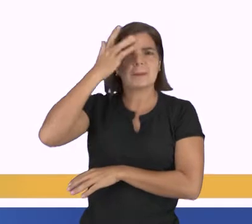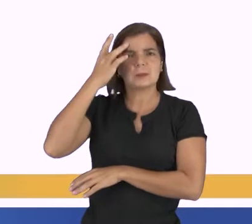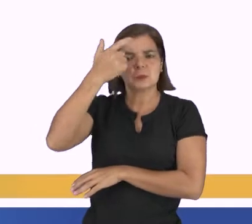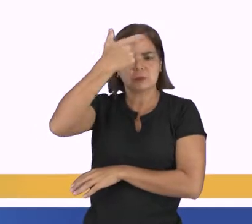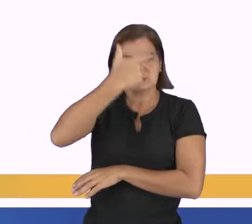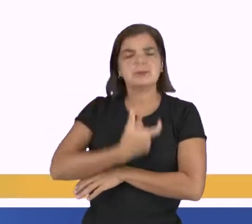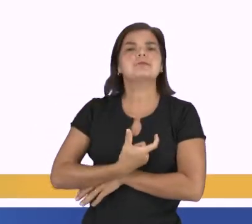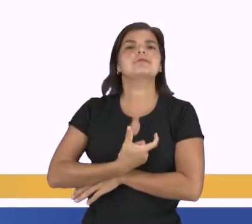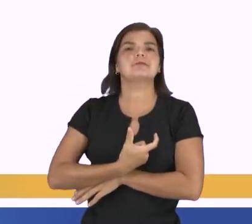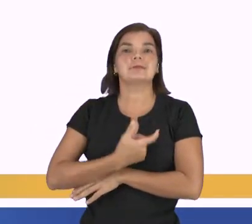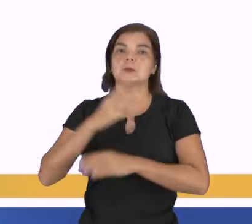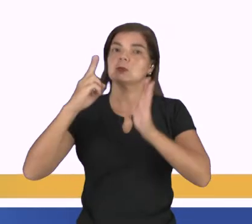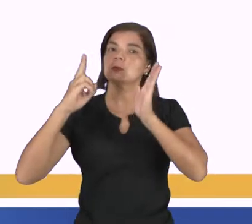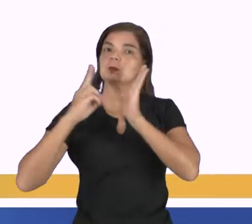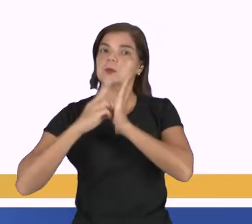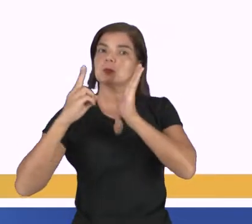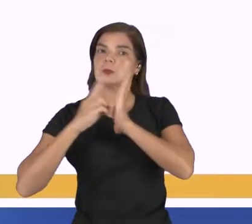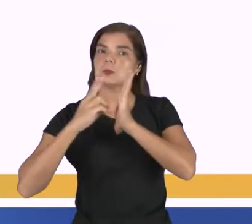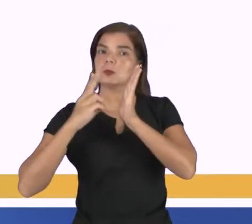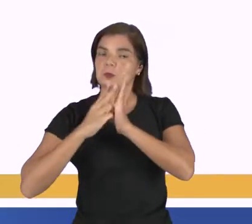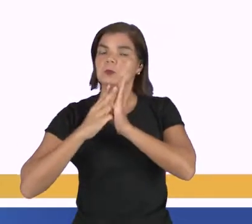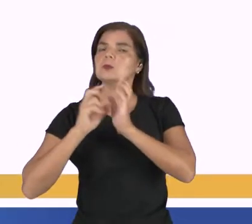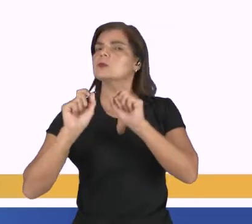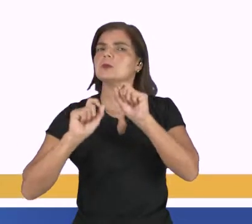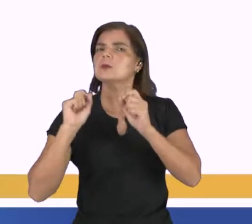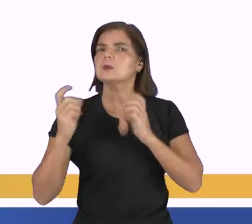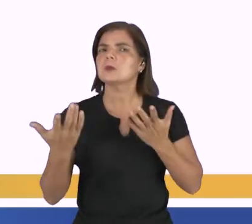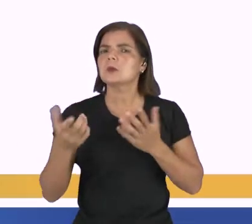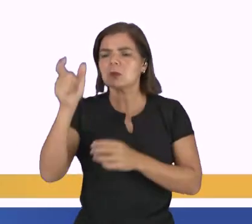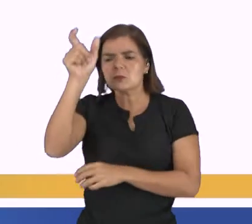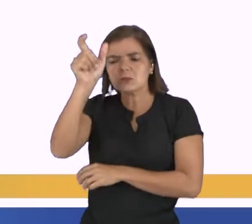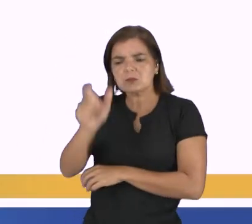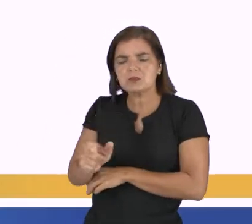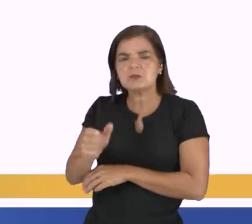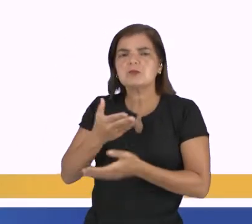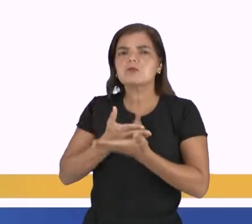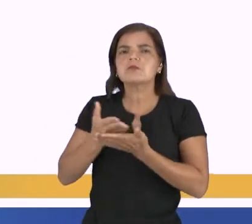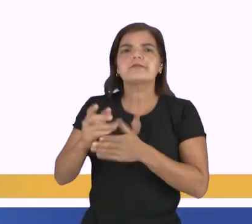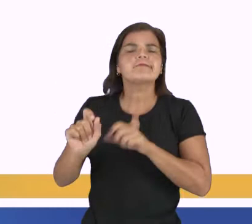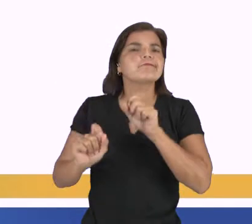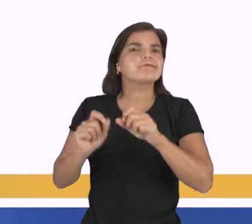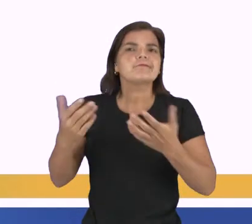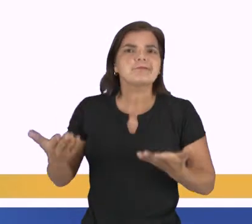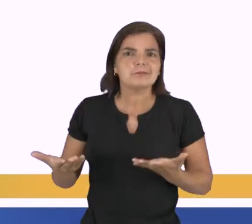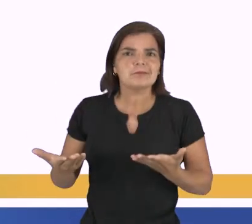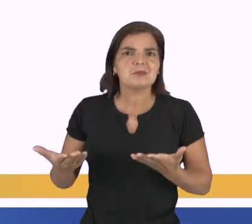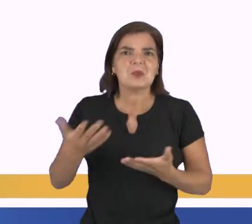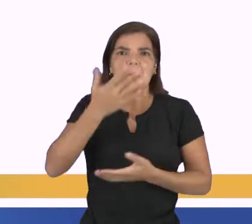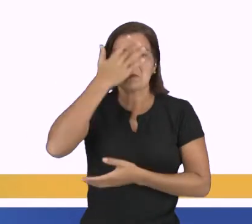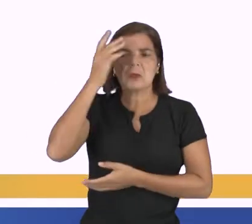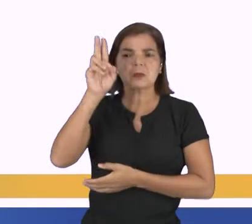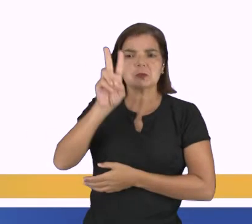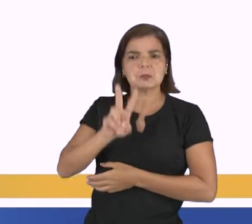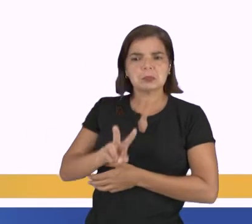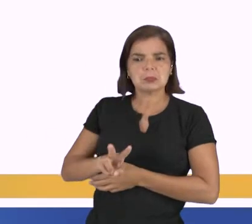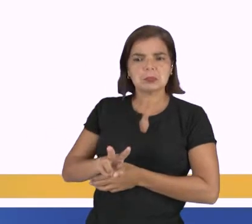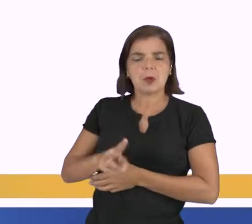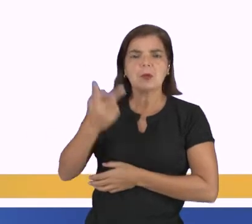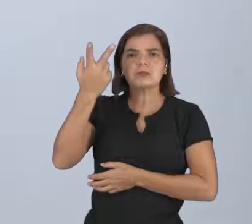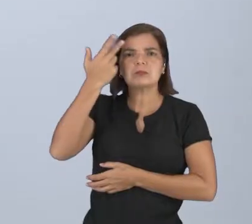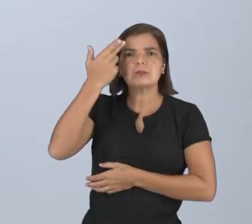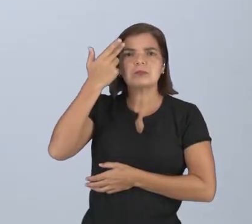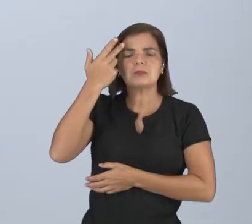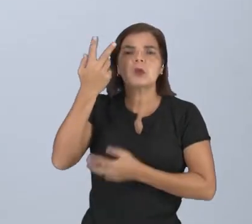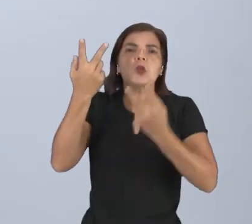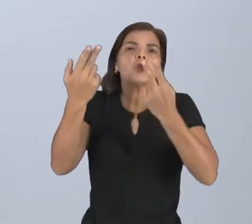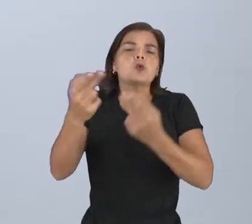né? E o indígena, o ameríndio, ele vai ser visto inicialmente como uma paisagem natural, assim como